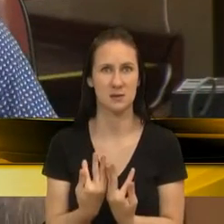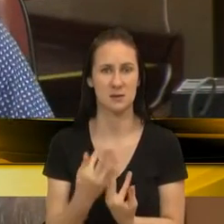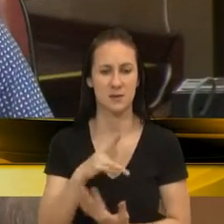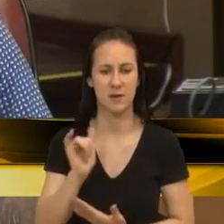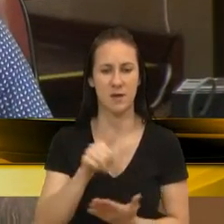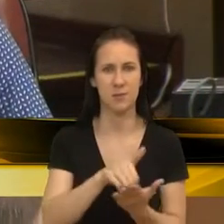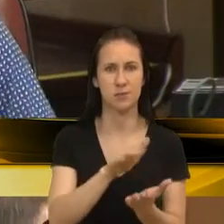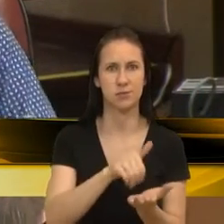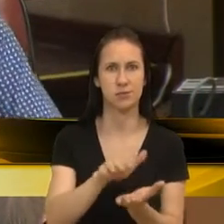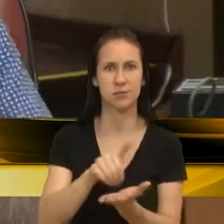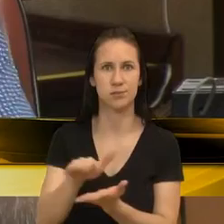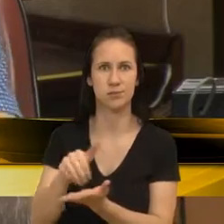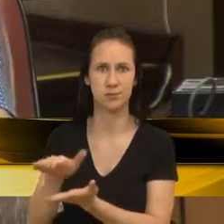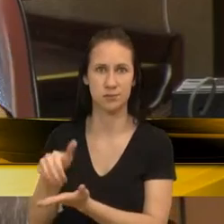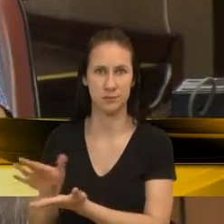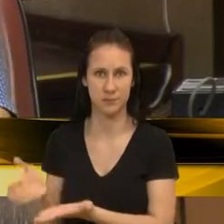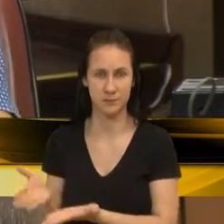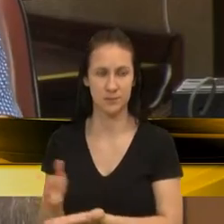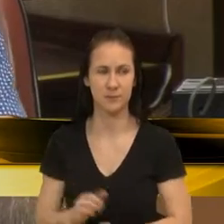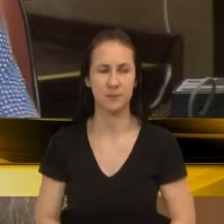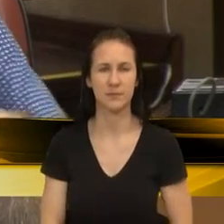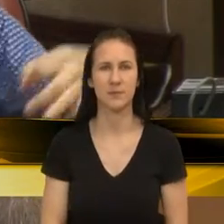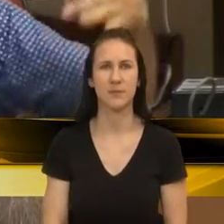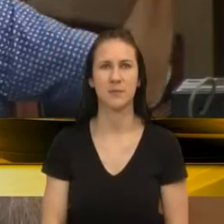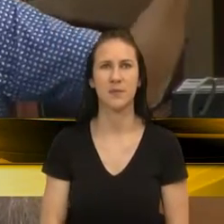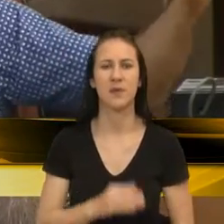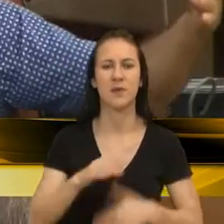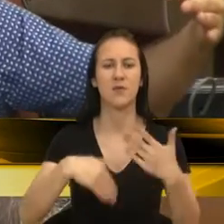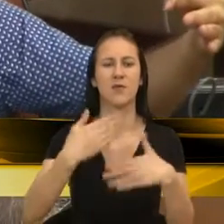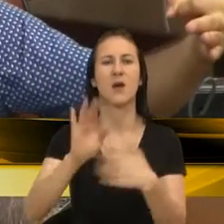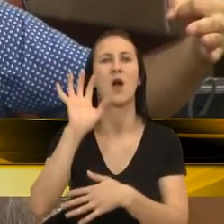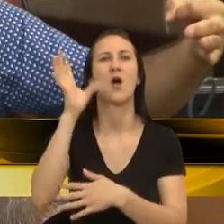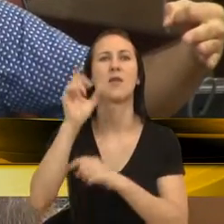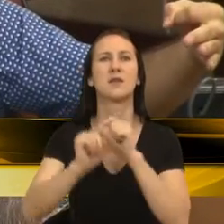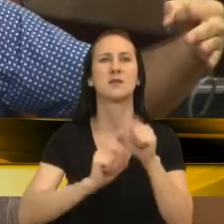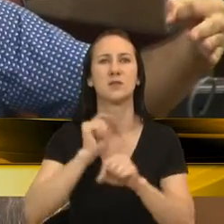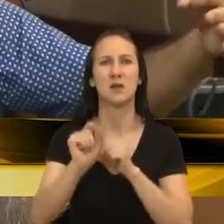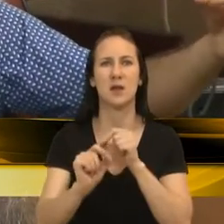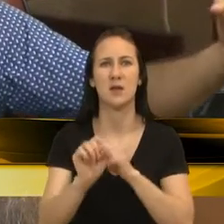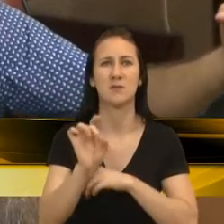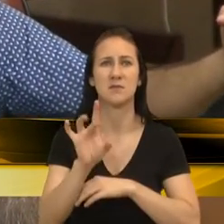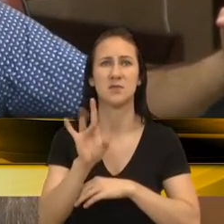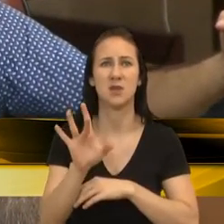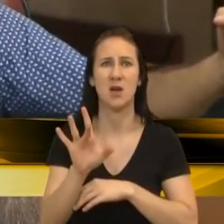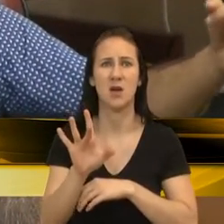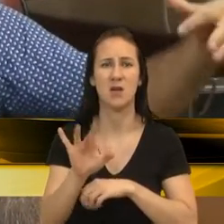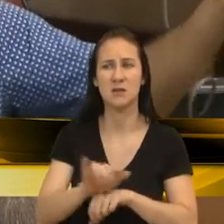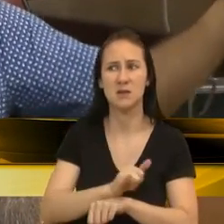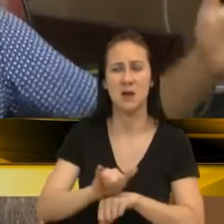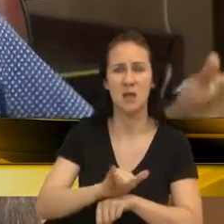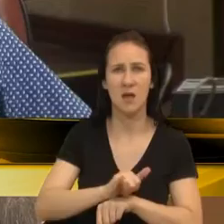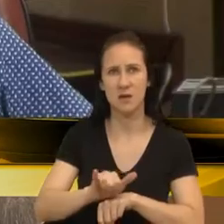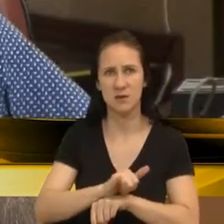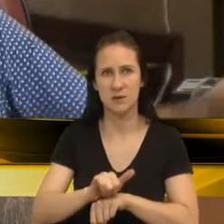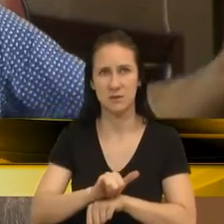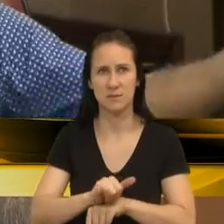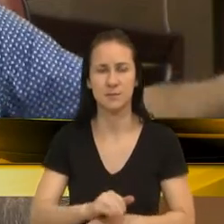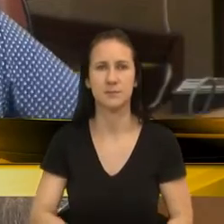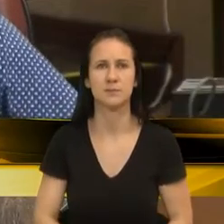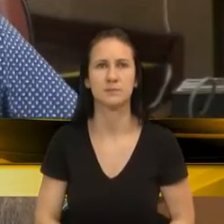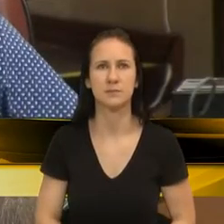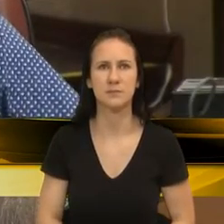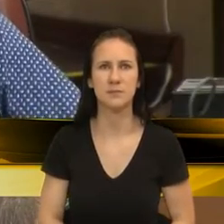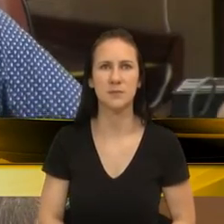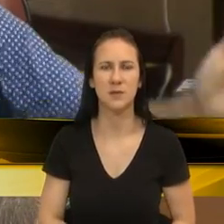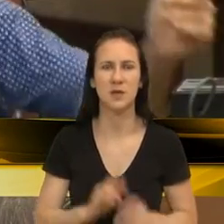nos próximos dias. E daí, o que vai acontecer é a precarização. Imagina um oficineiro que ganhava cerca de R$20, ganha